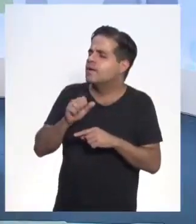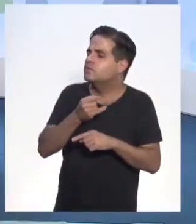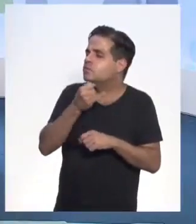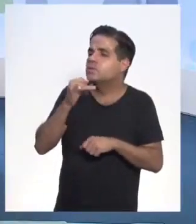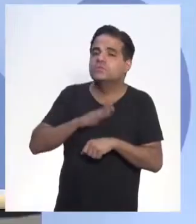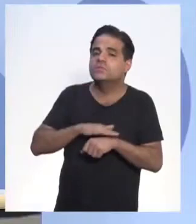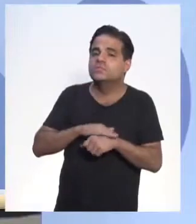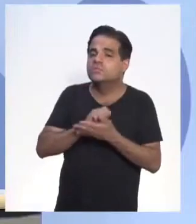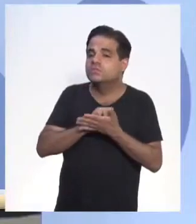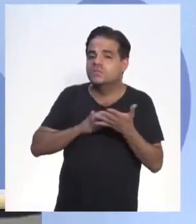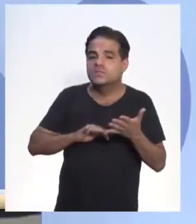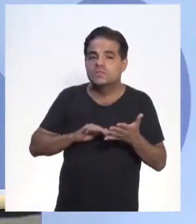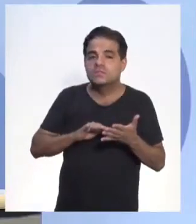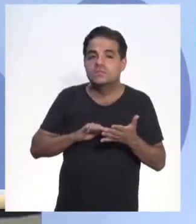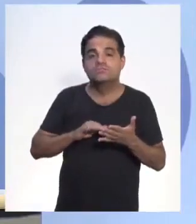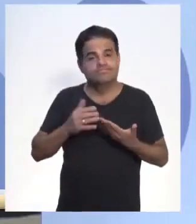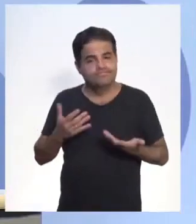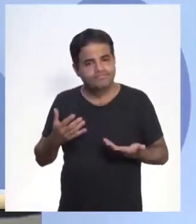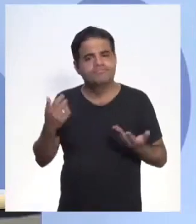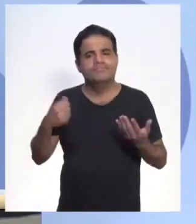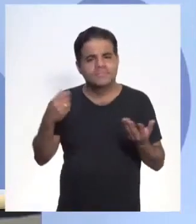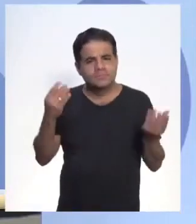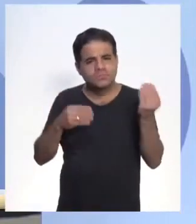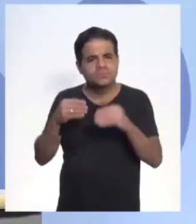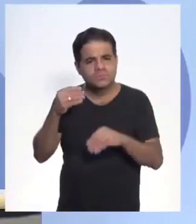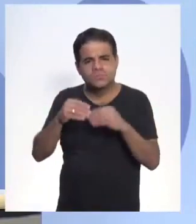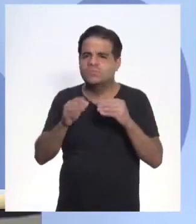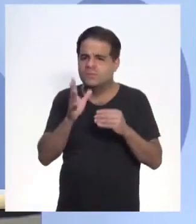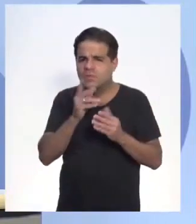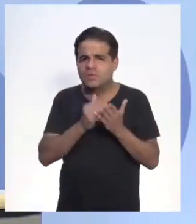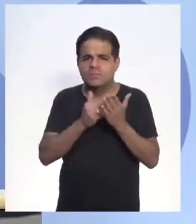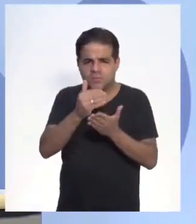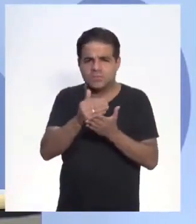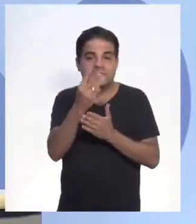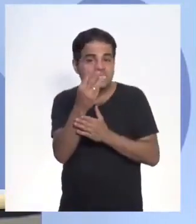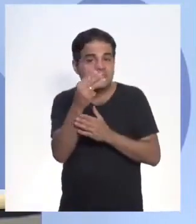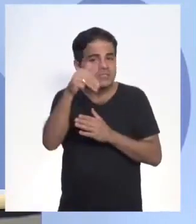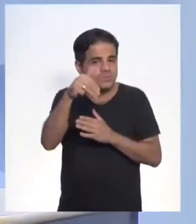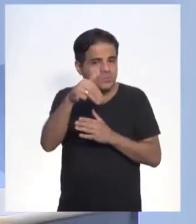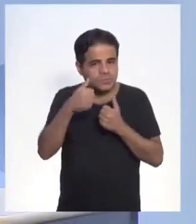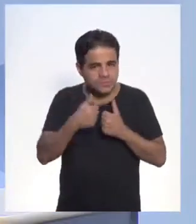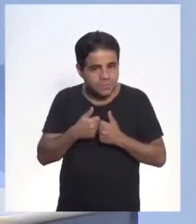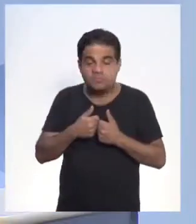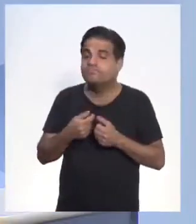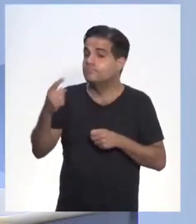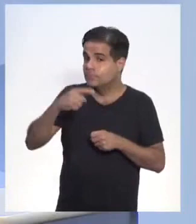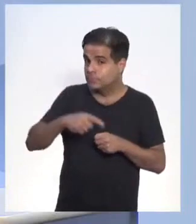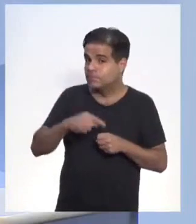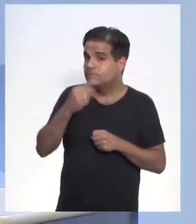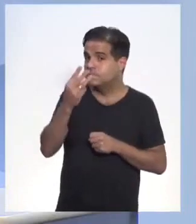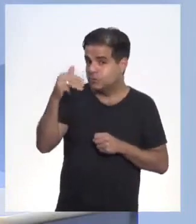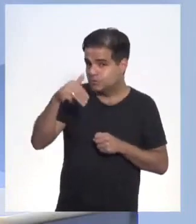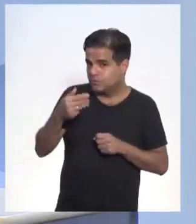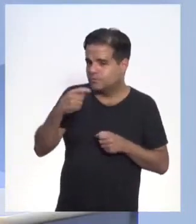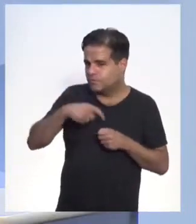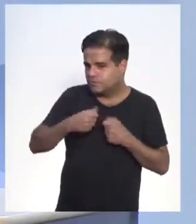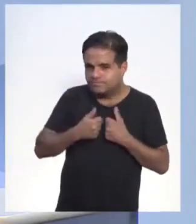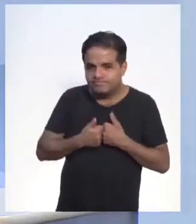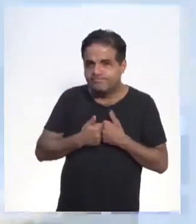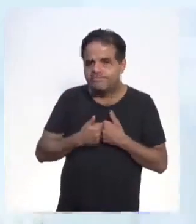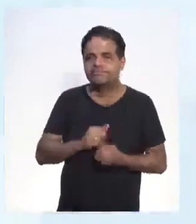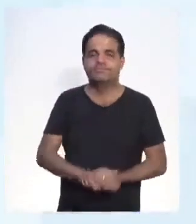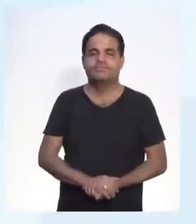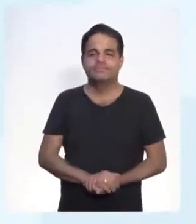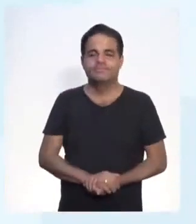atividade? Professora Inês, como eles têm que montar o diagrama, vai demorar um pouquinho, 3 minutos. Então, voltamos daqui 3 minutinhos.